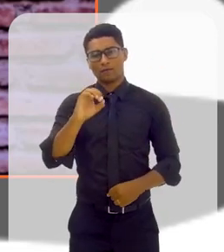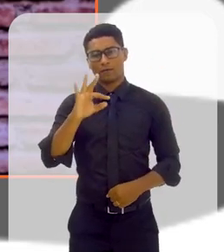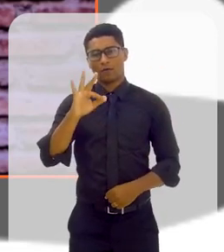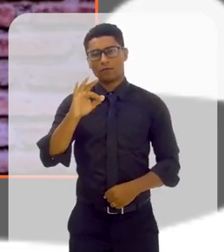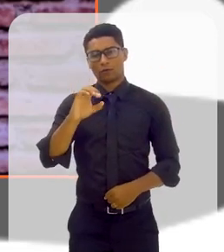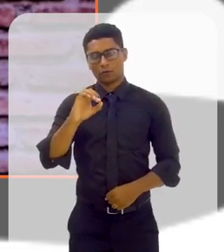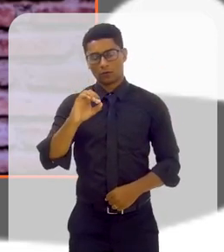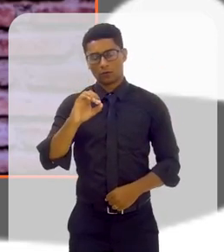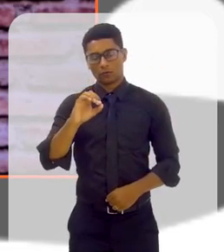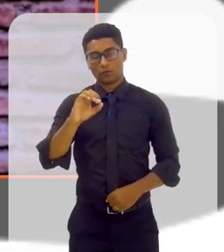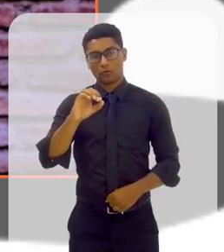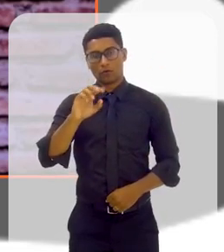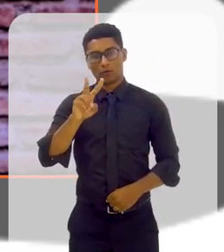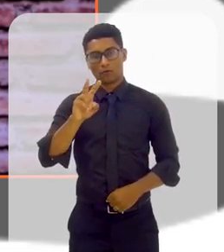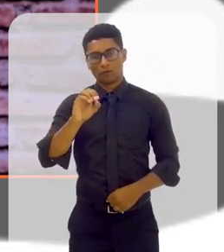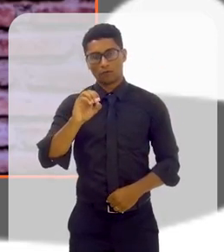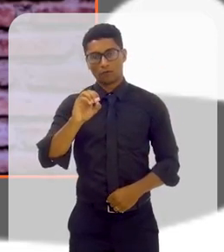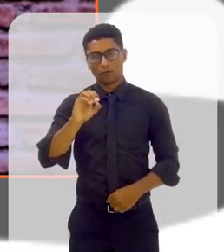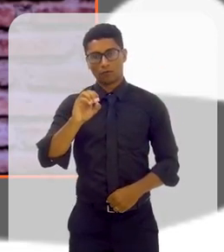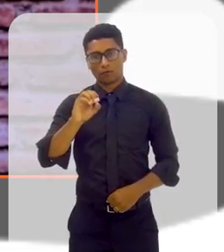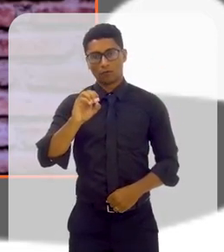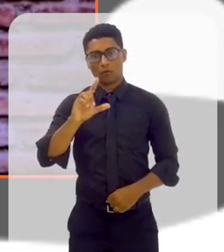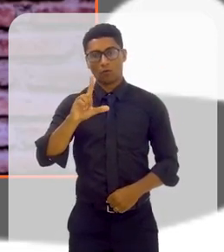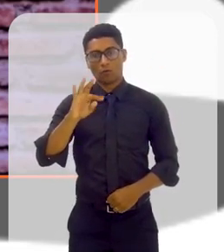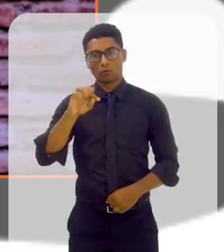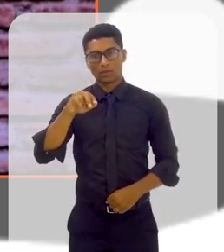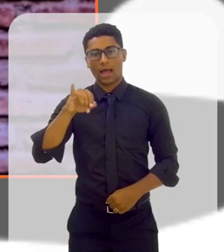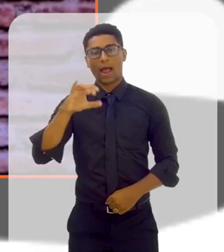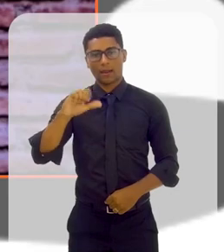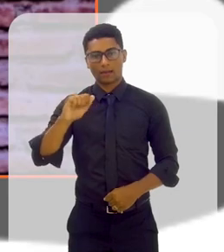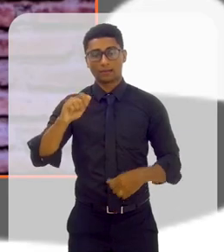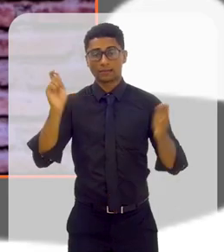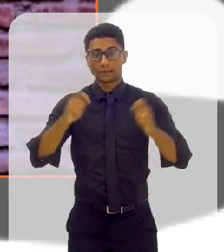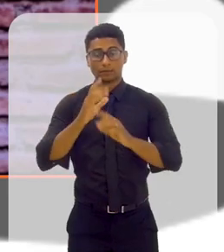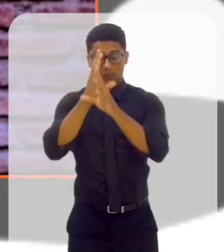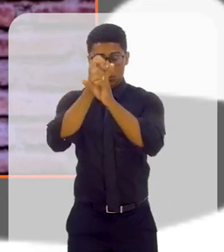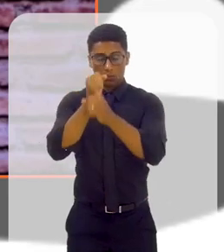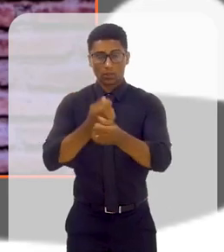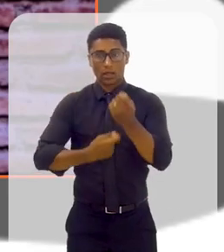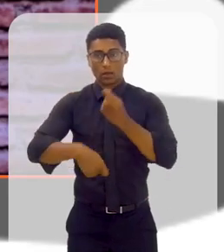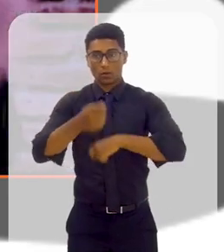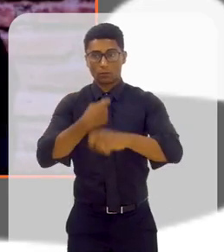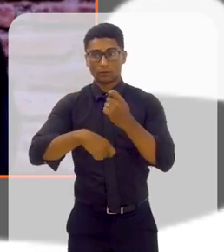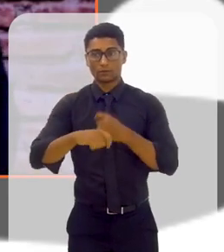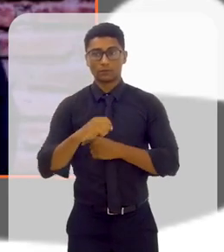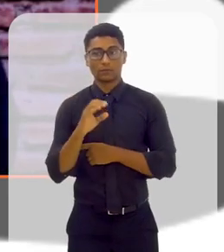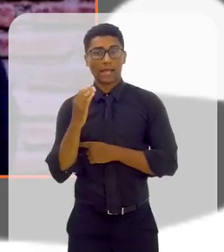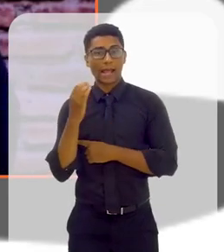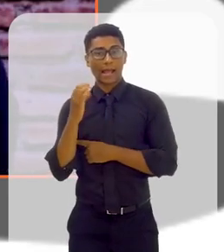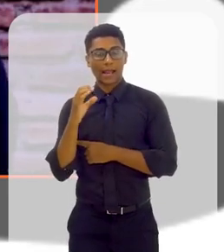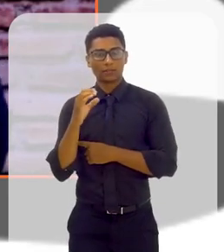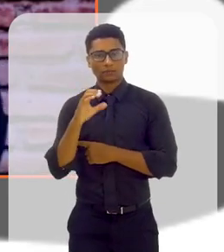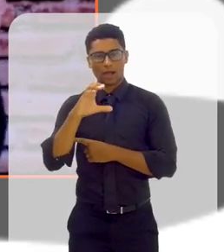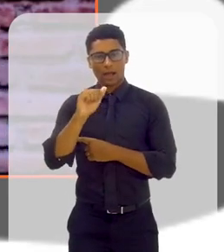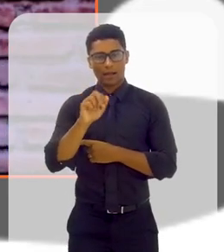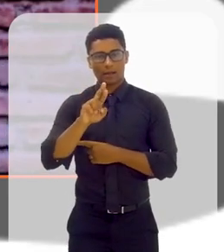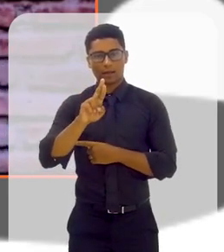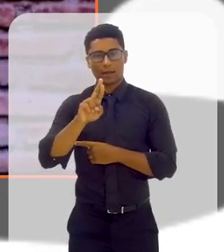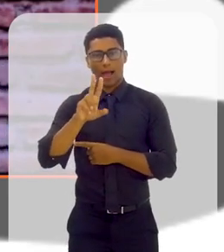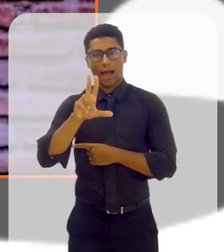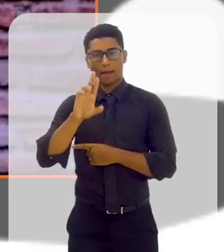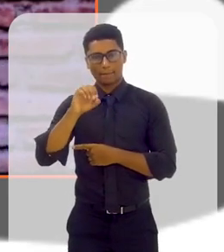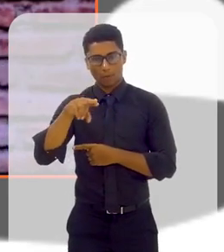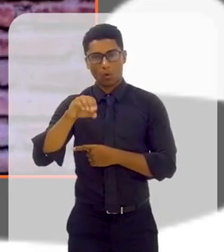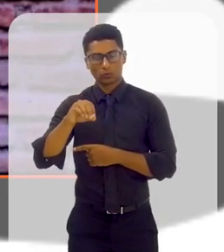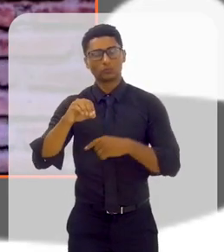financeiro? Vai, eu vou economizar na conta. Então, por mais que gera crédito de carbono, esse crédito de carbono já está sendo pago de outra